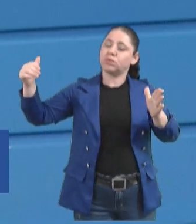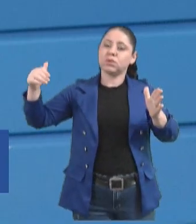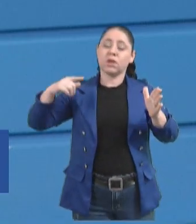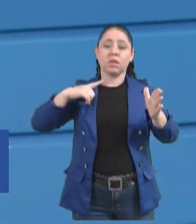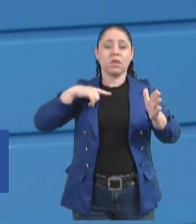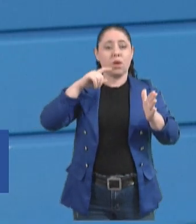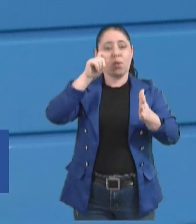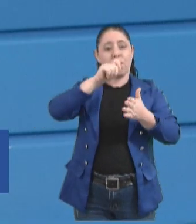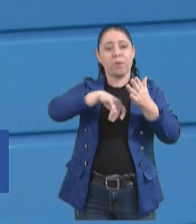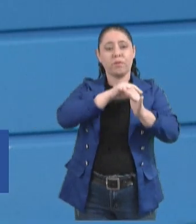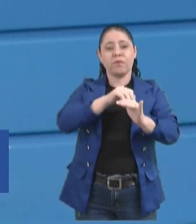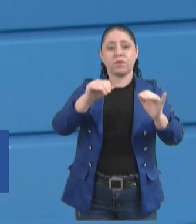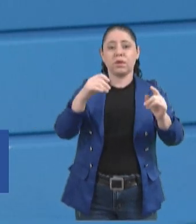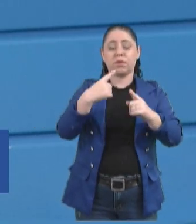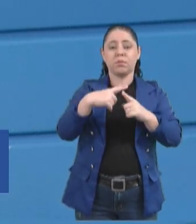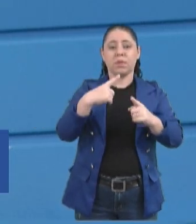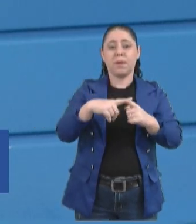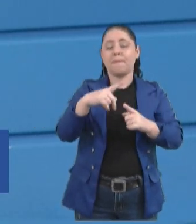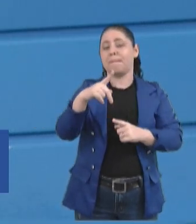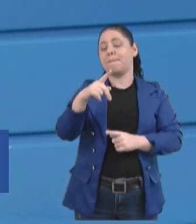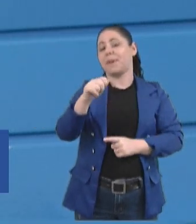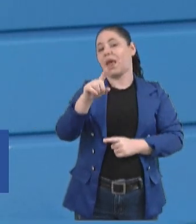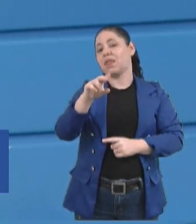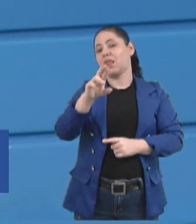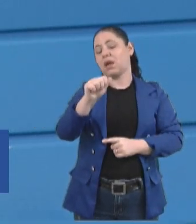notificação, porque tive que fazer um tal de prada.